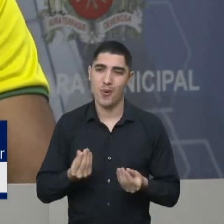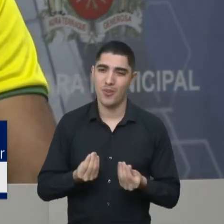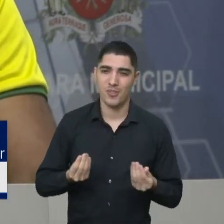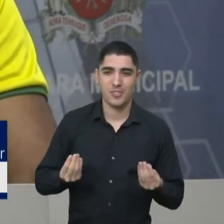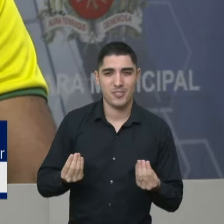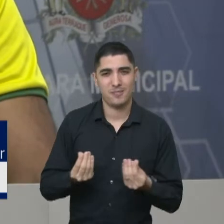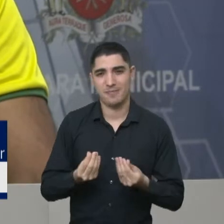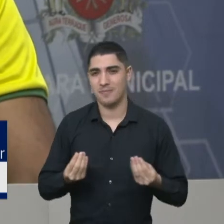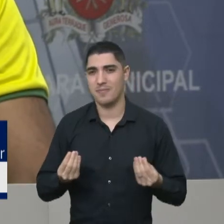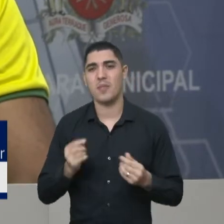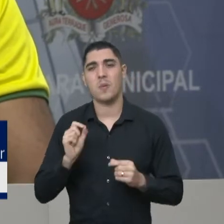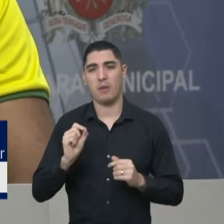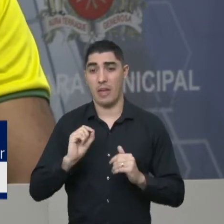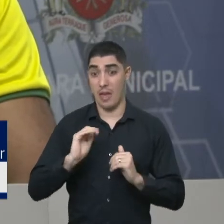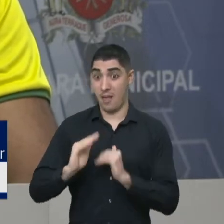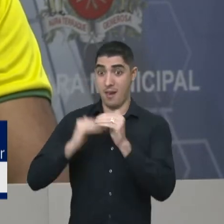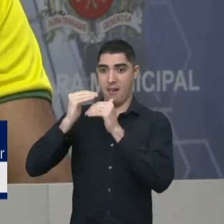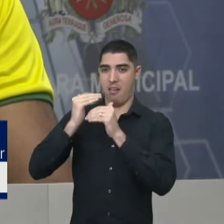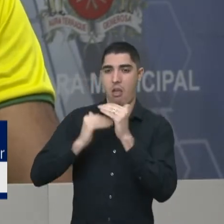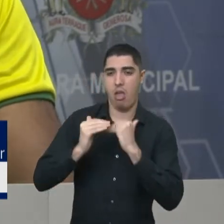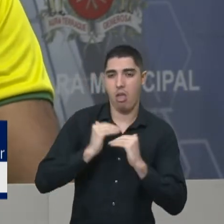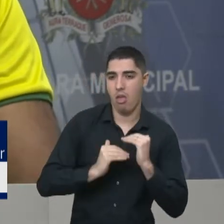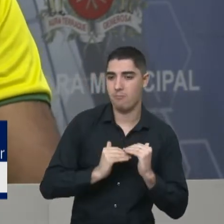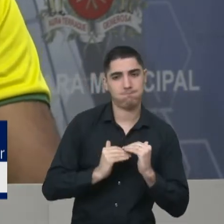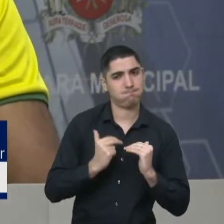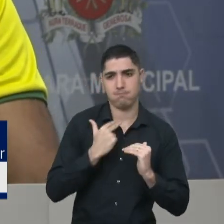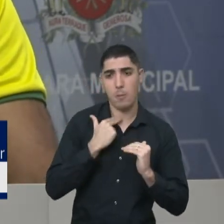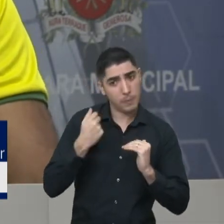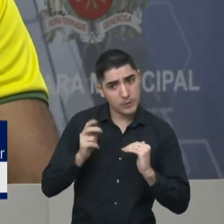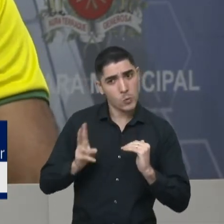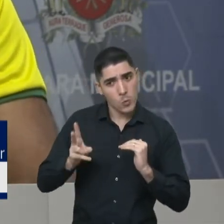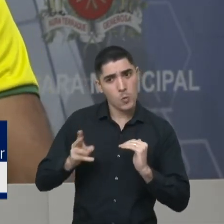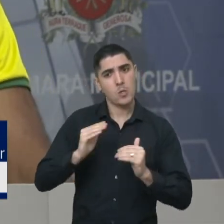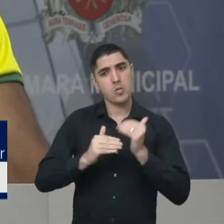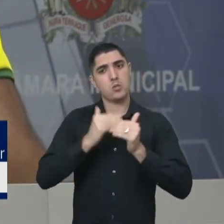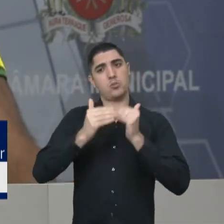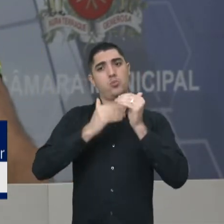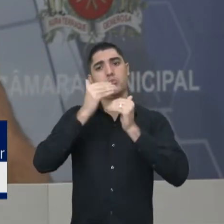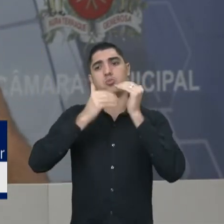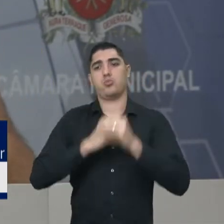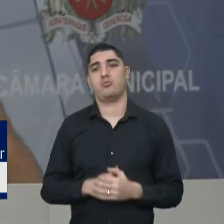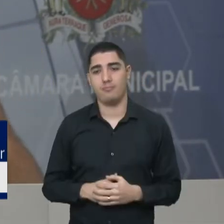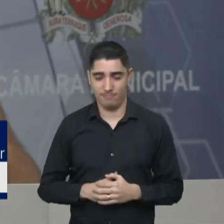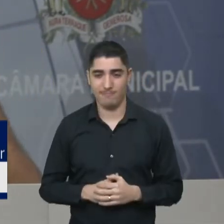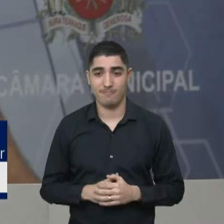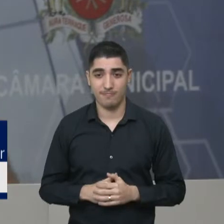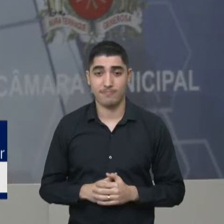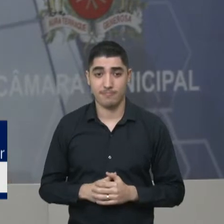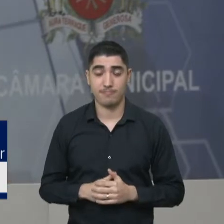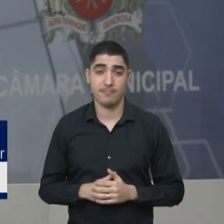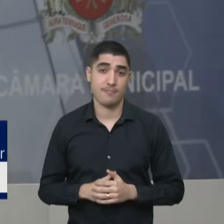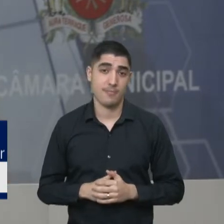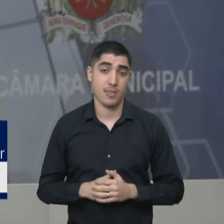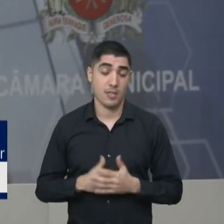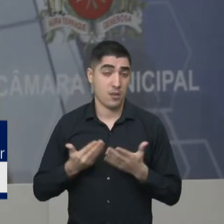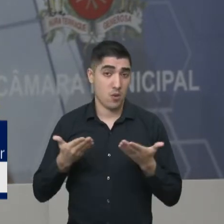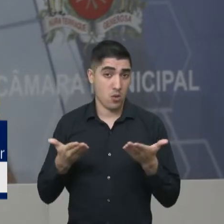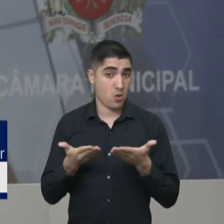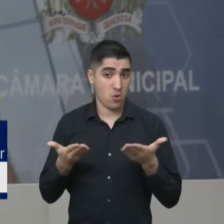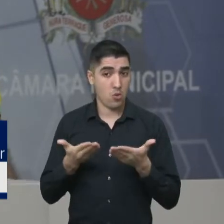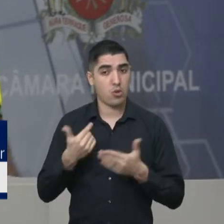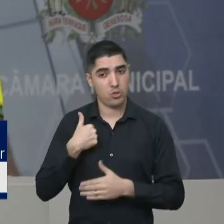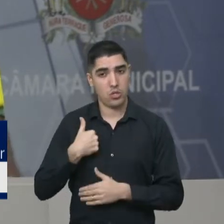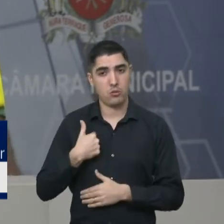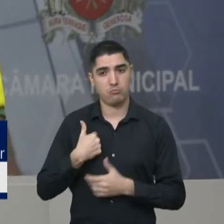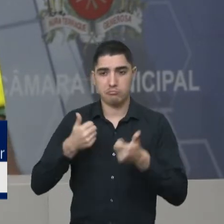mais retroceder. Nosso país precisa avançar. E hoje eu trago aqui para os